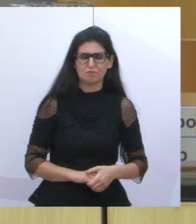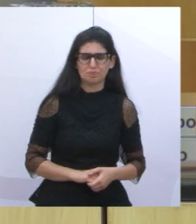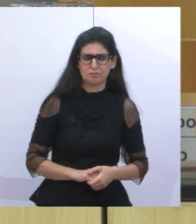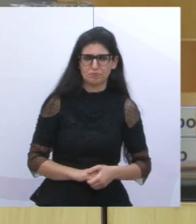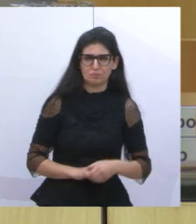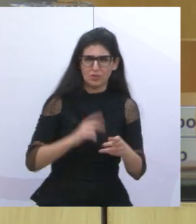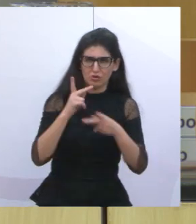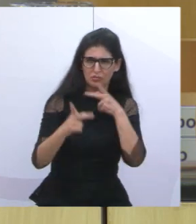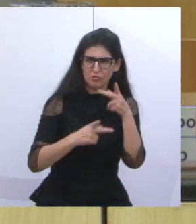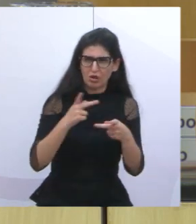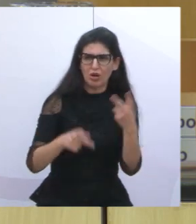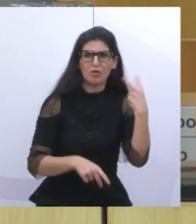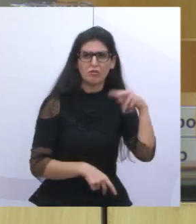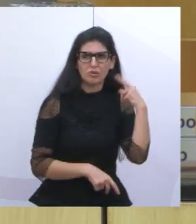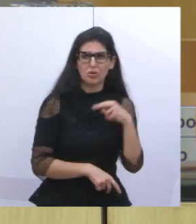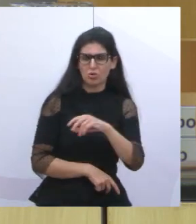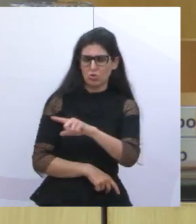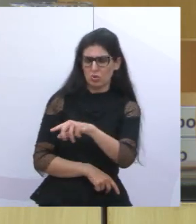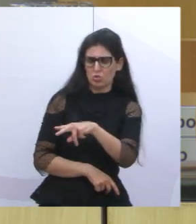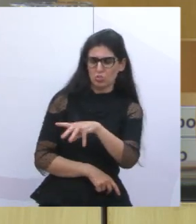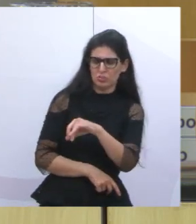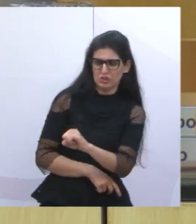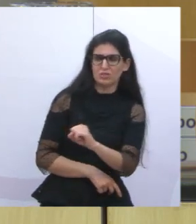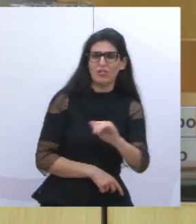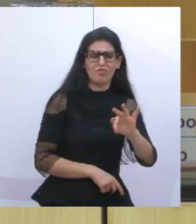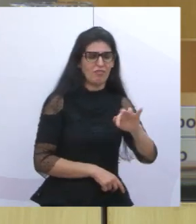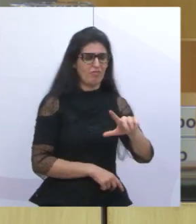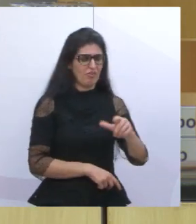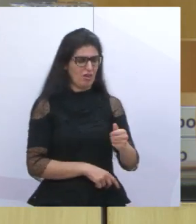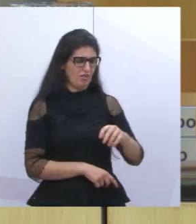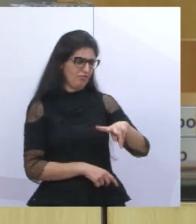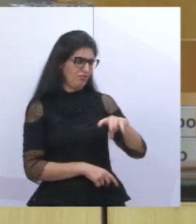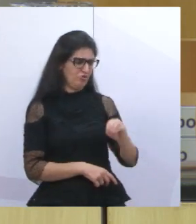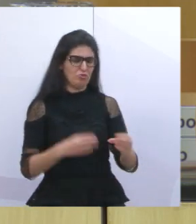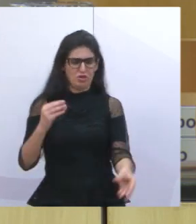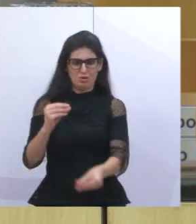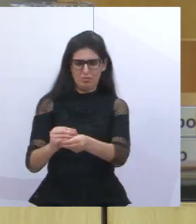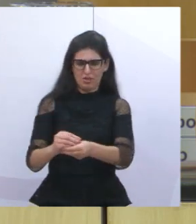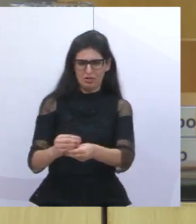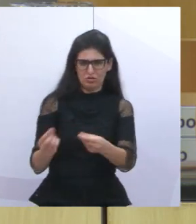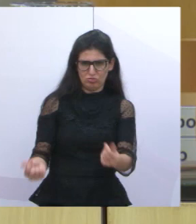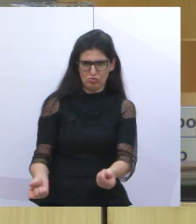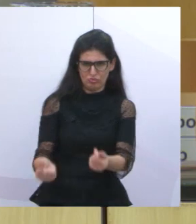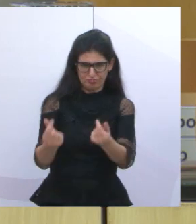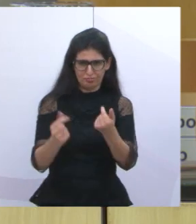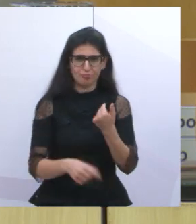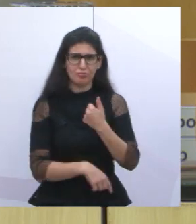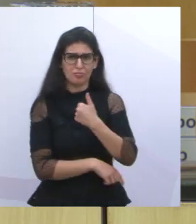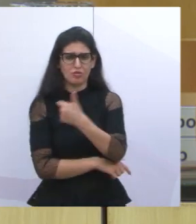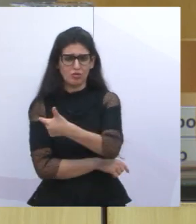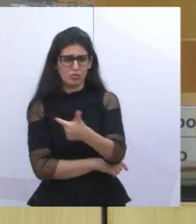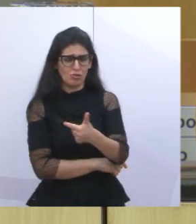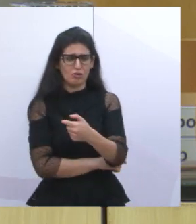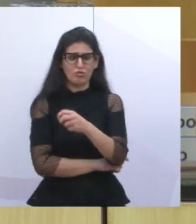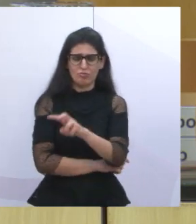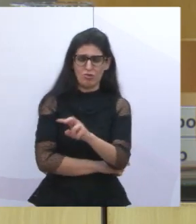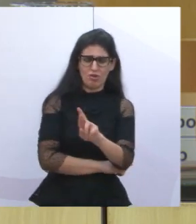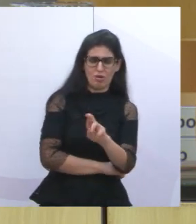vereador Luiz Flávio. Ele fez uma emenda onde 22